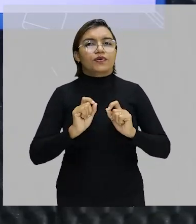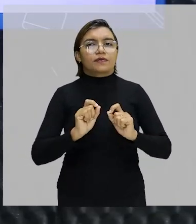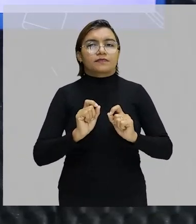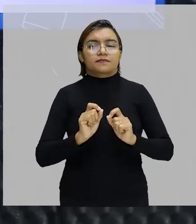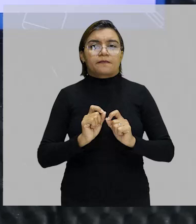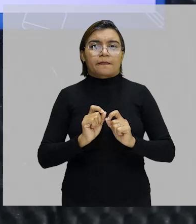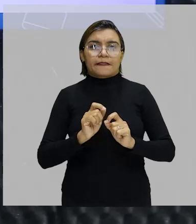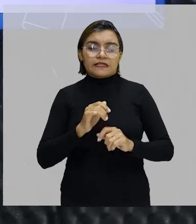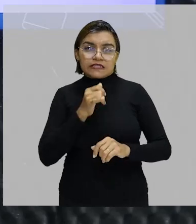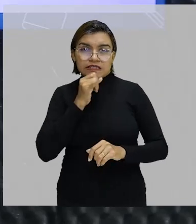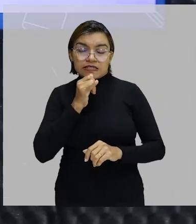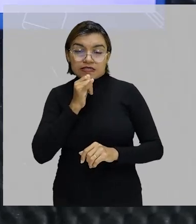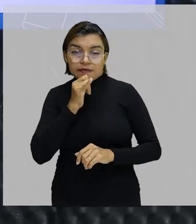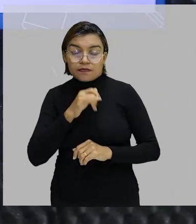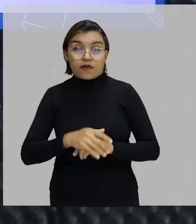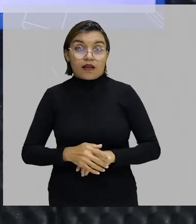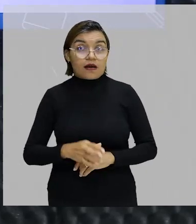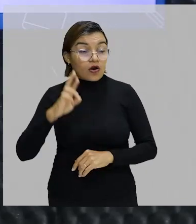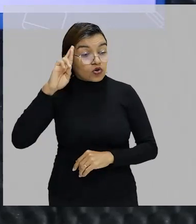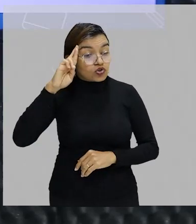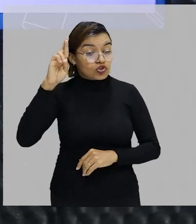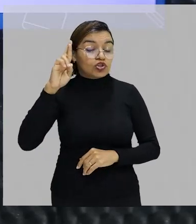ao gestor é mais